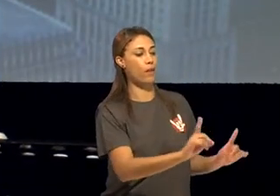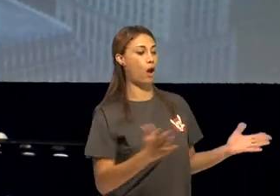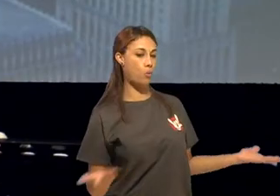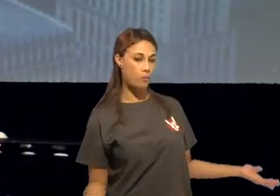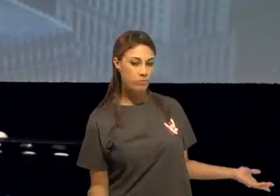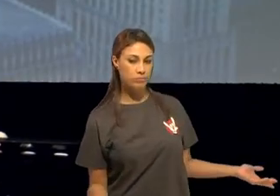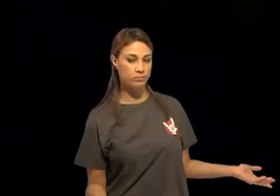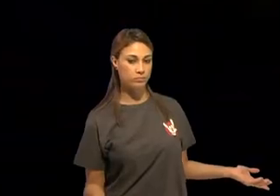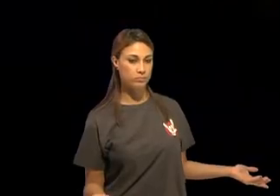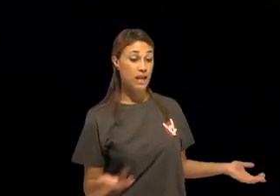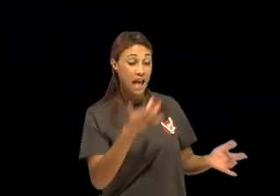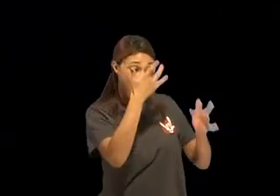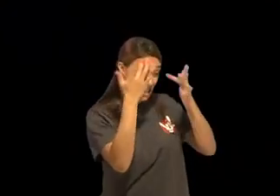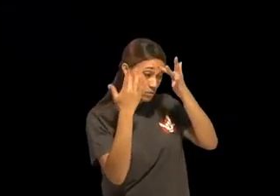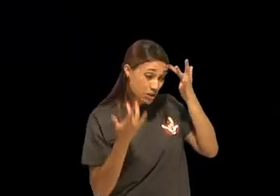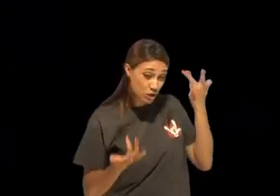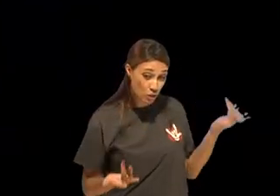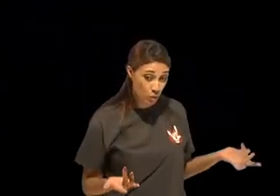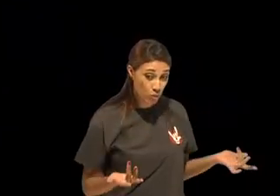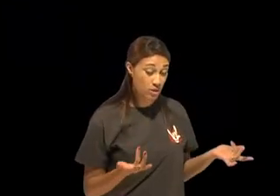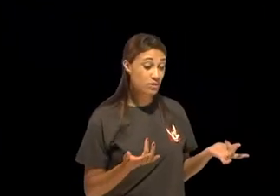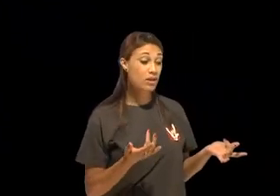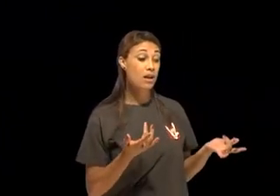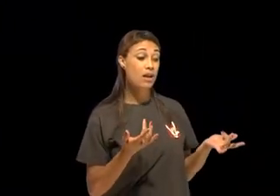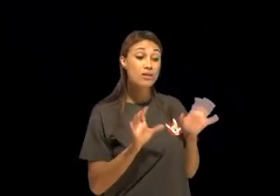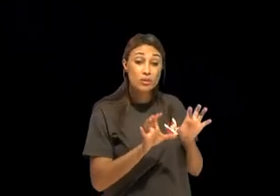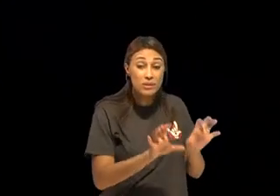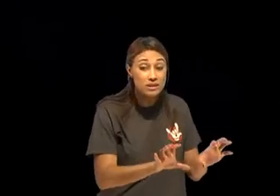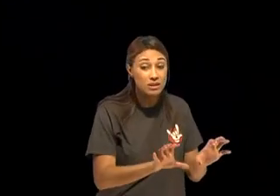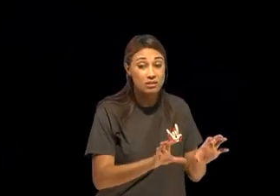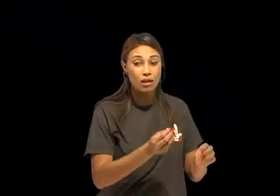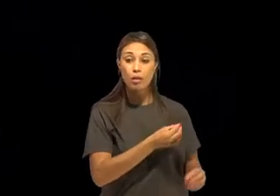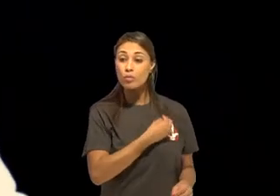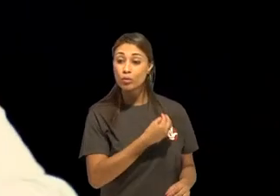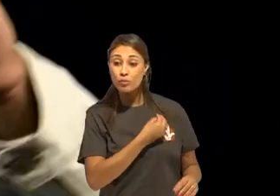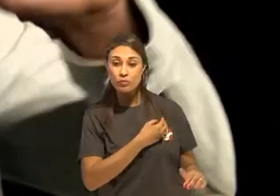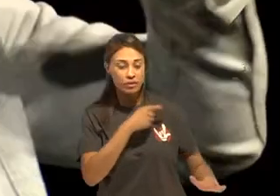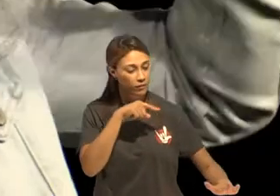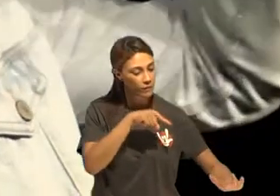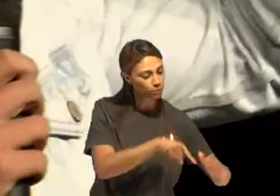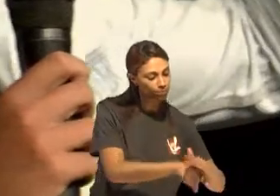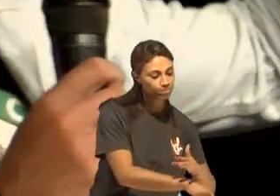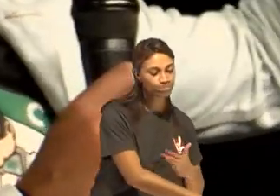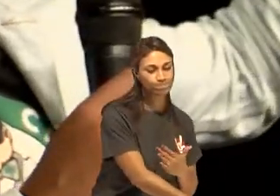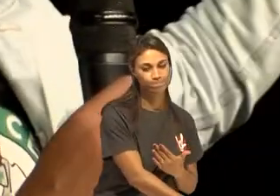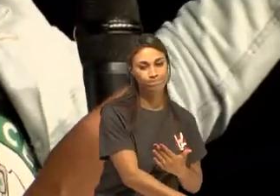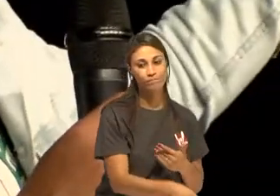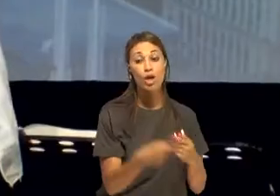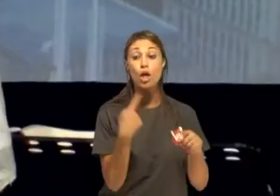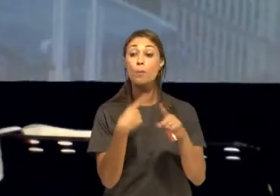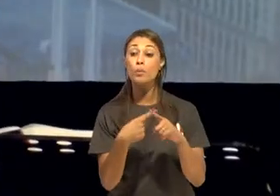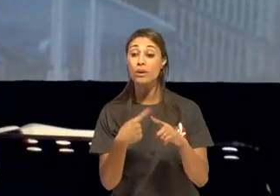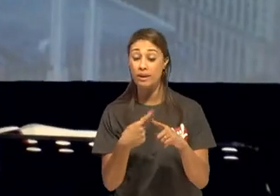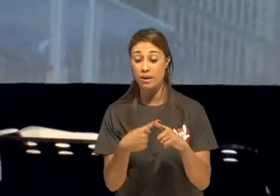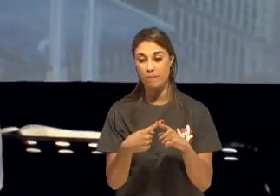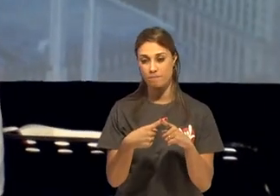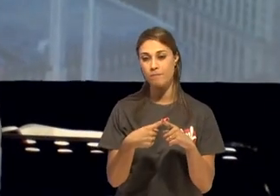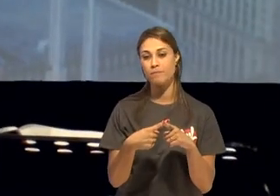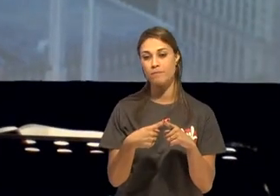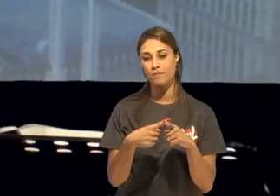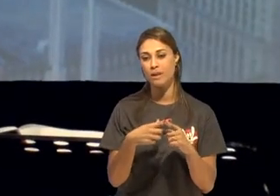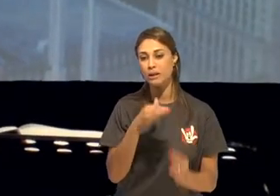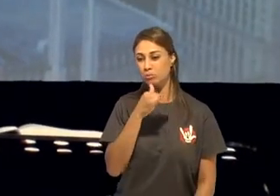Mas as pessoas são assim, elas não vivem relacionamentos profundos hoje, porque foram frustrados lá